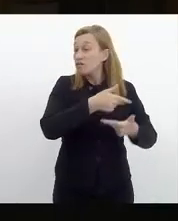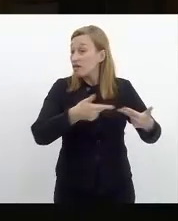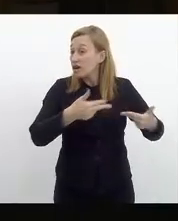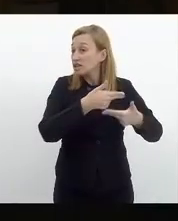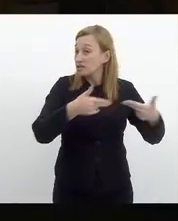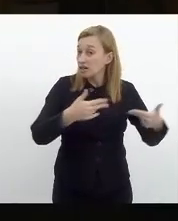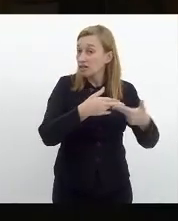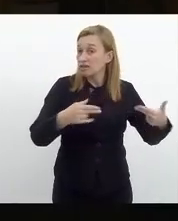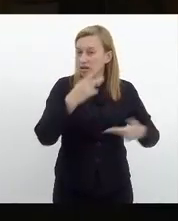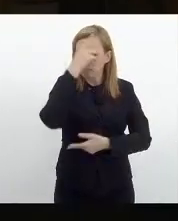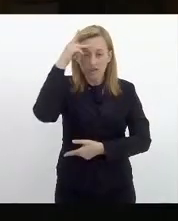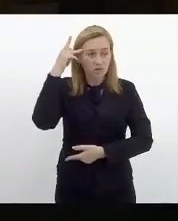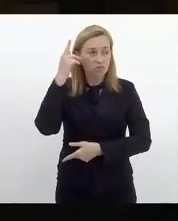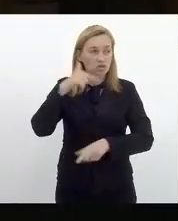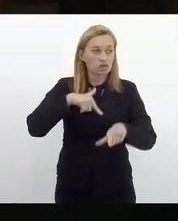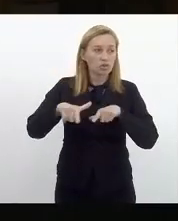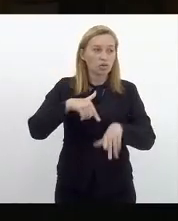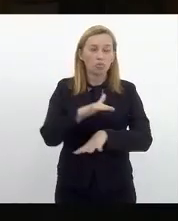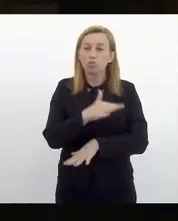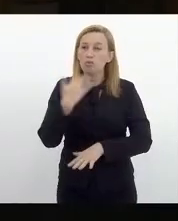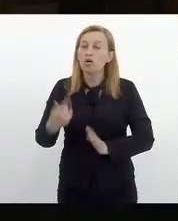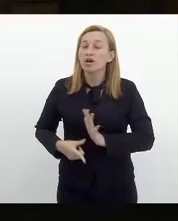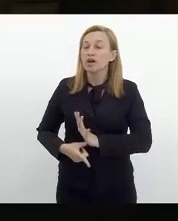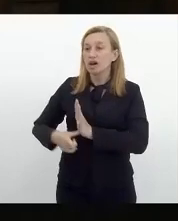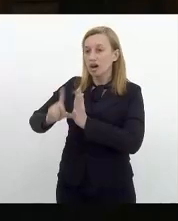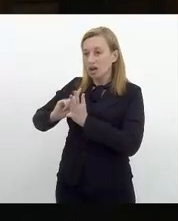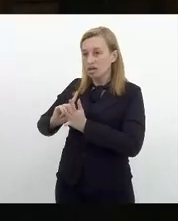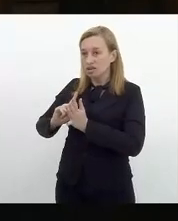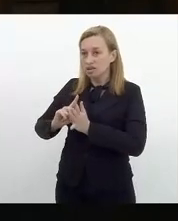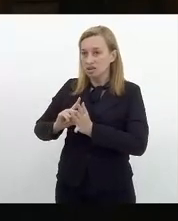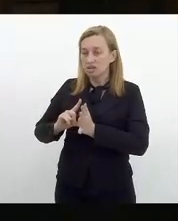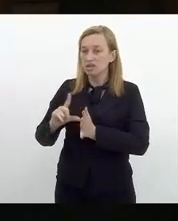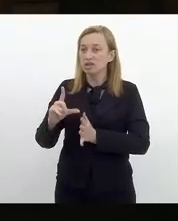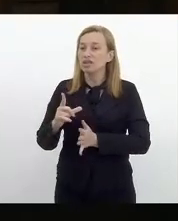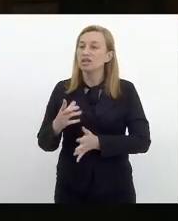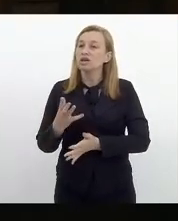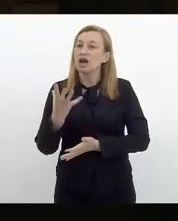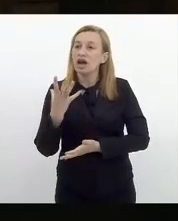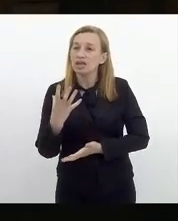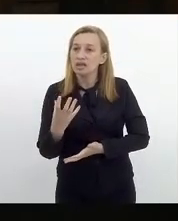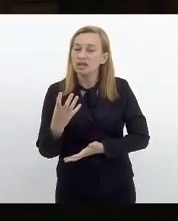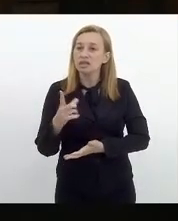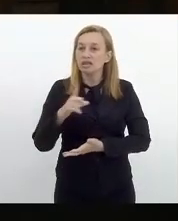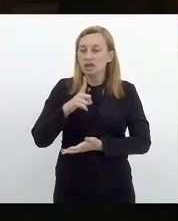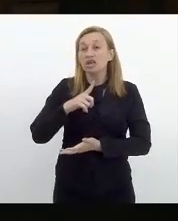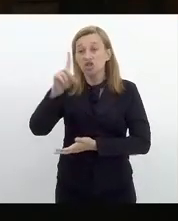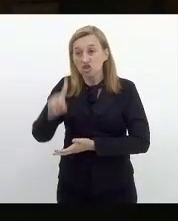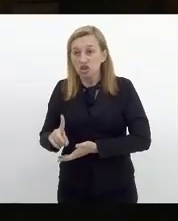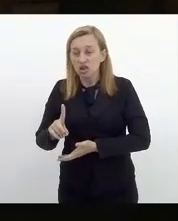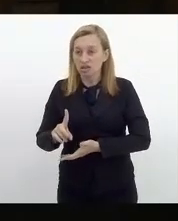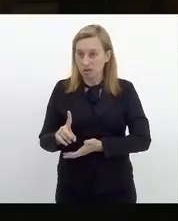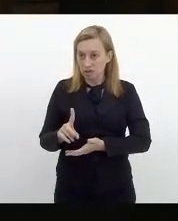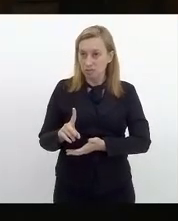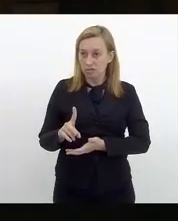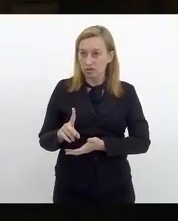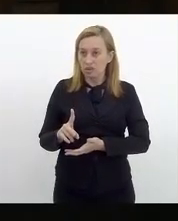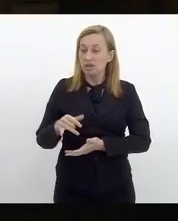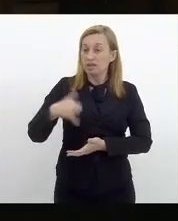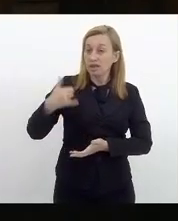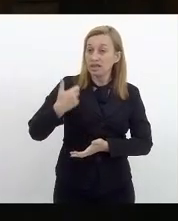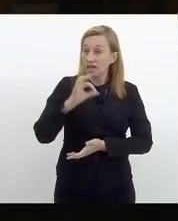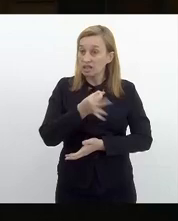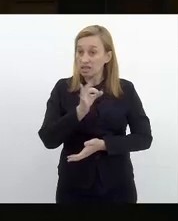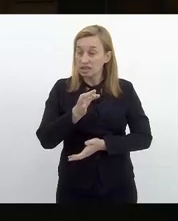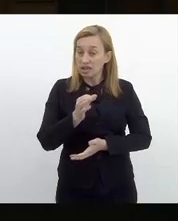e muitos trabalhadores morrem antes de adquirir esse direito antes de chegar Natal da idade mínima e